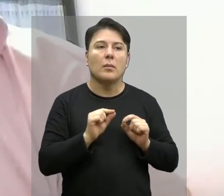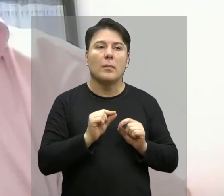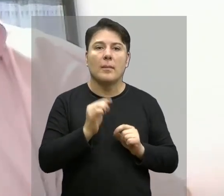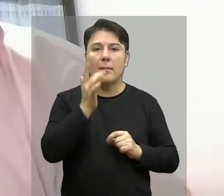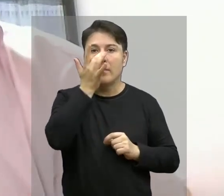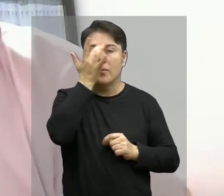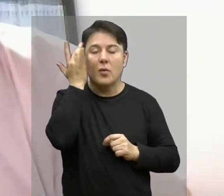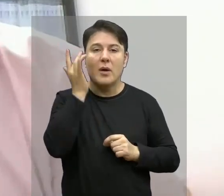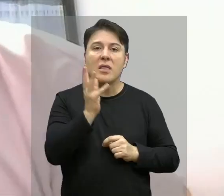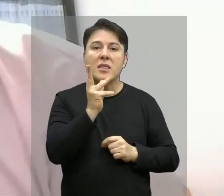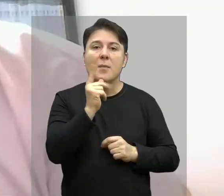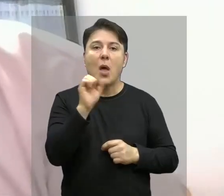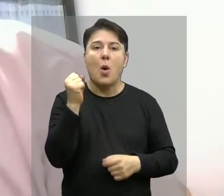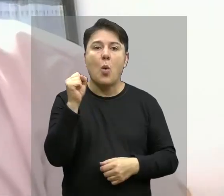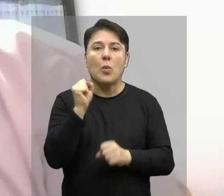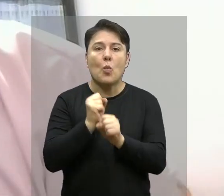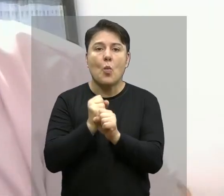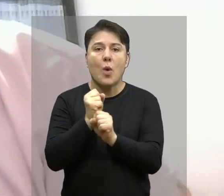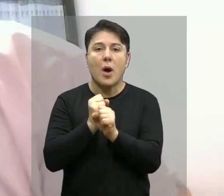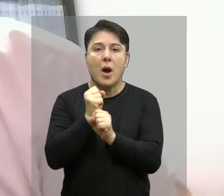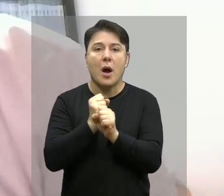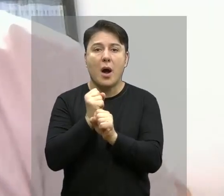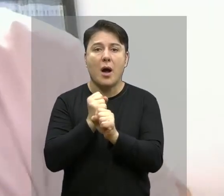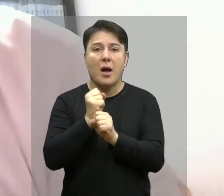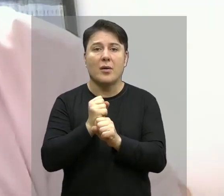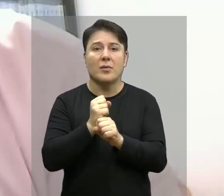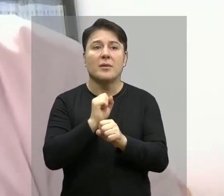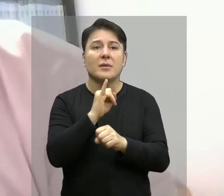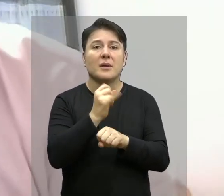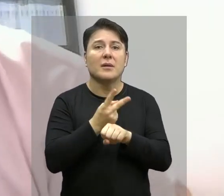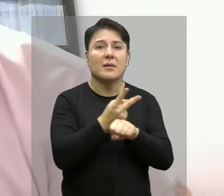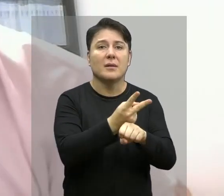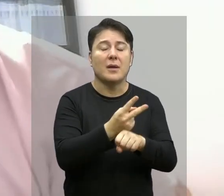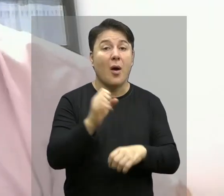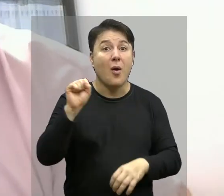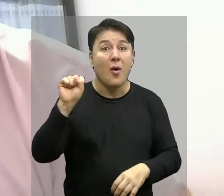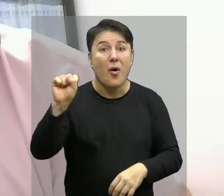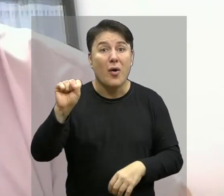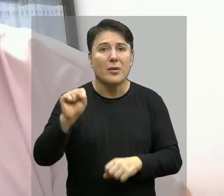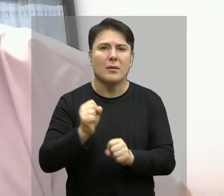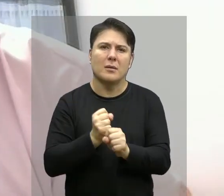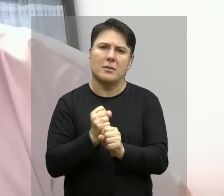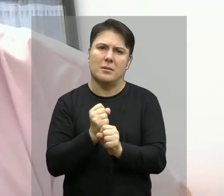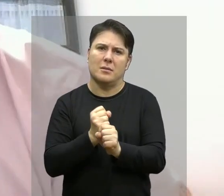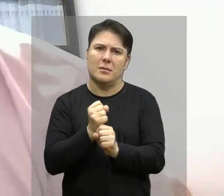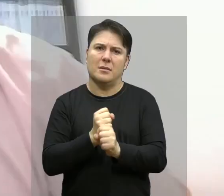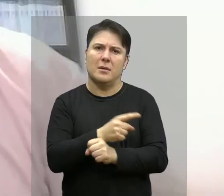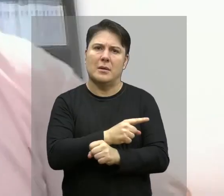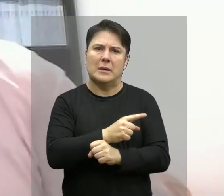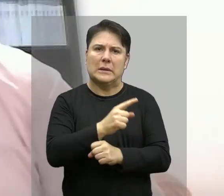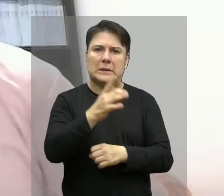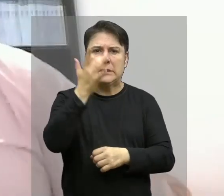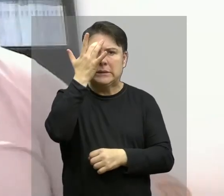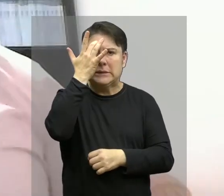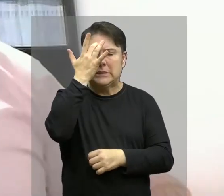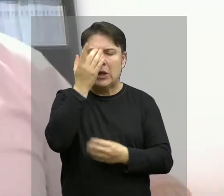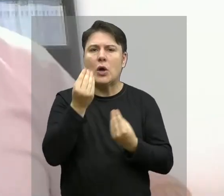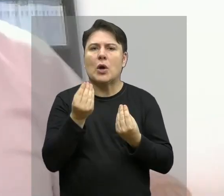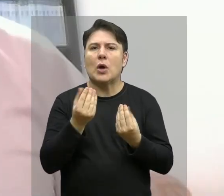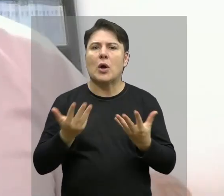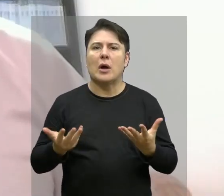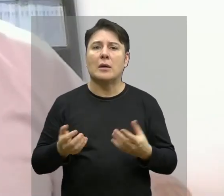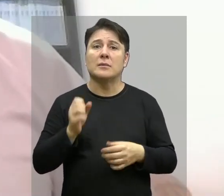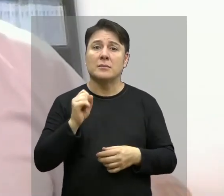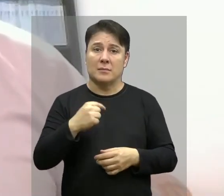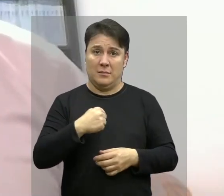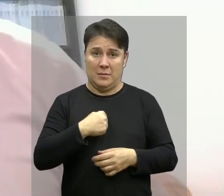anos para procurar ajuda quando é com o transtorno do jogo. 8 anos. Imagina como é que não fica. Porque se o meu problema é com